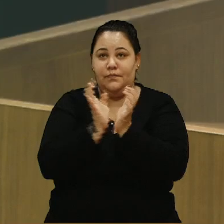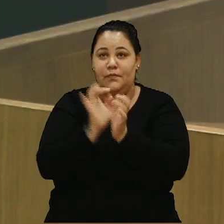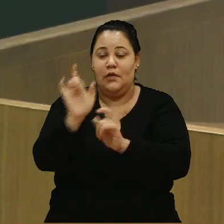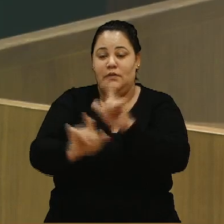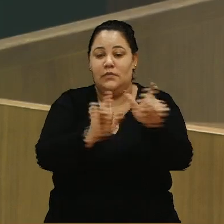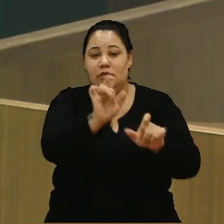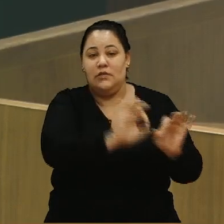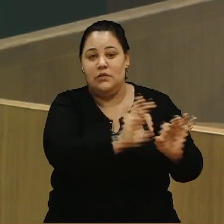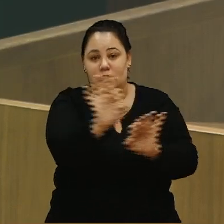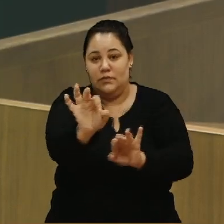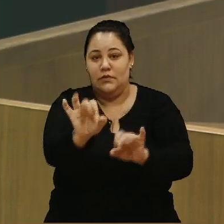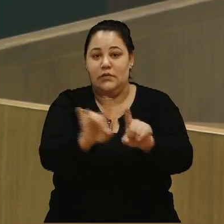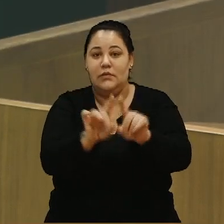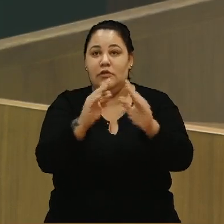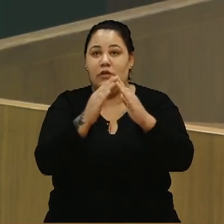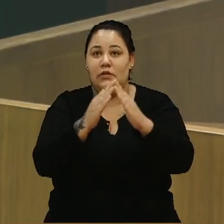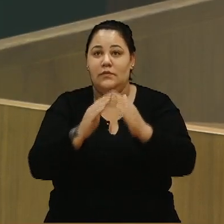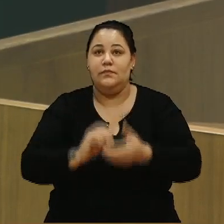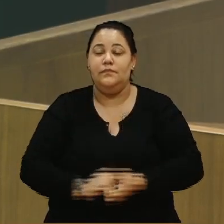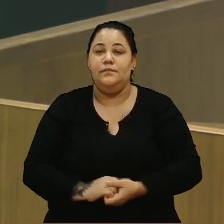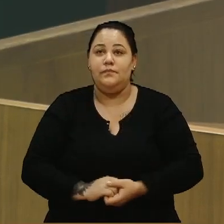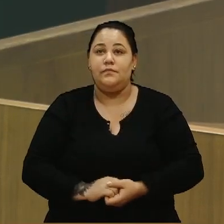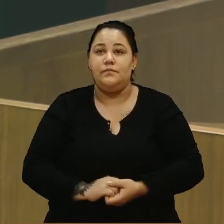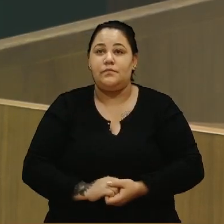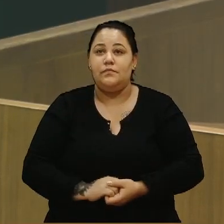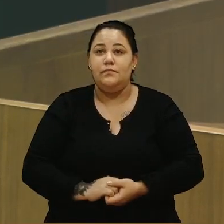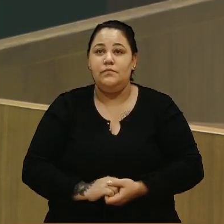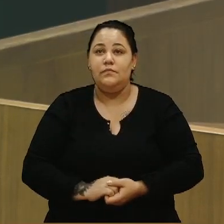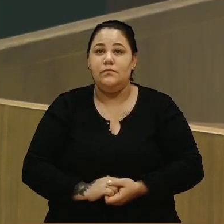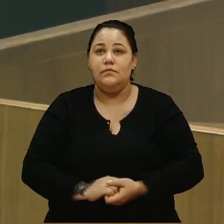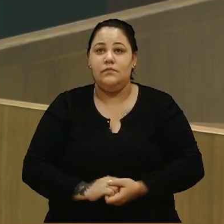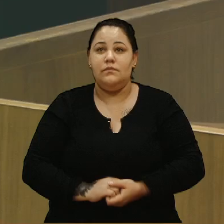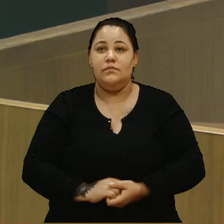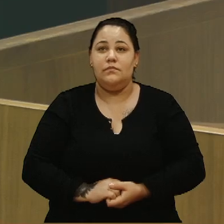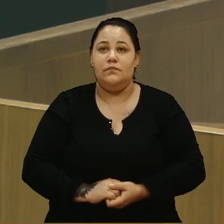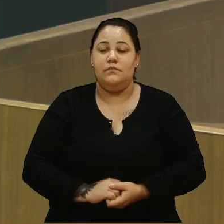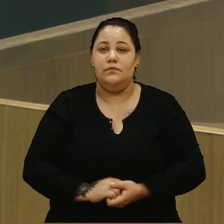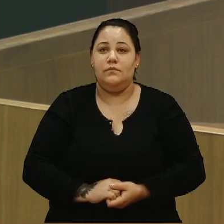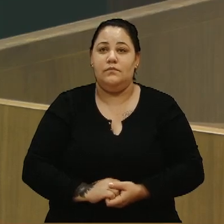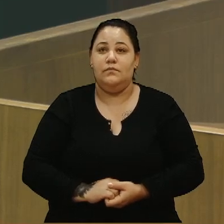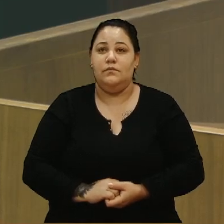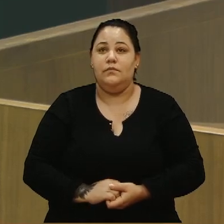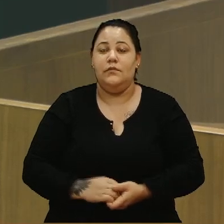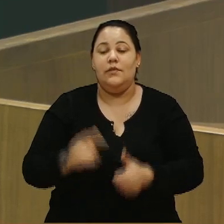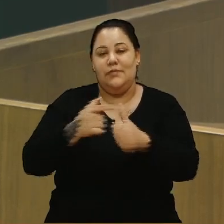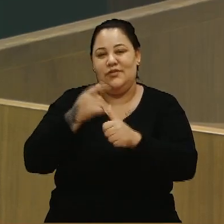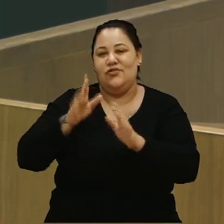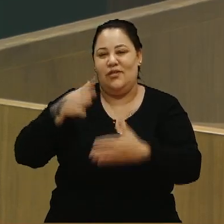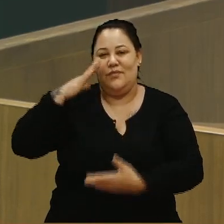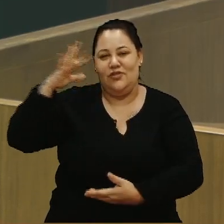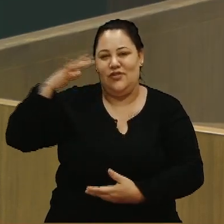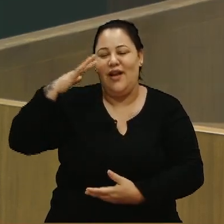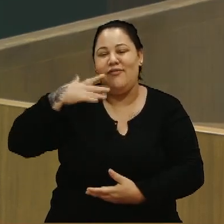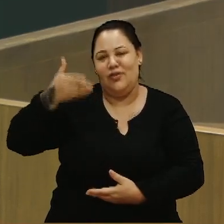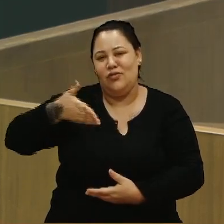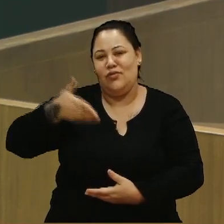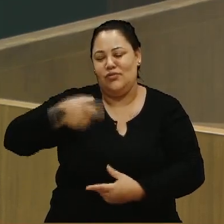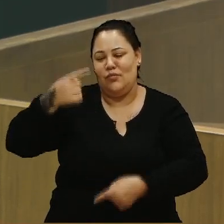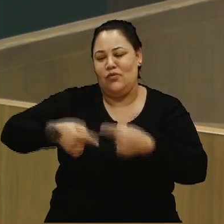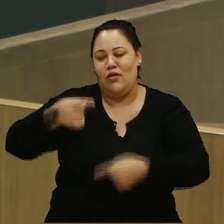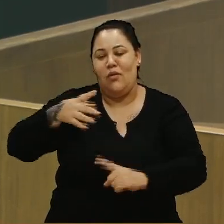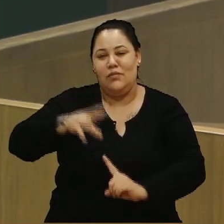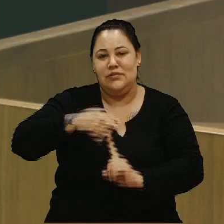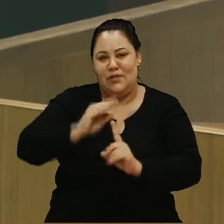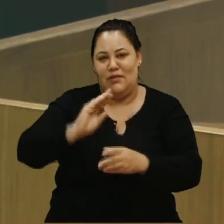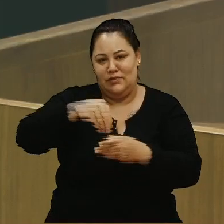nos acompanham daqui de casa. Achando que ele não estava. Primeiro, já imaginávamos que hoje seria esse o debate principal dessa